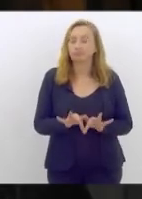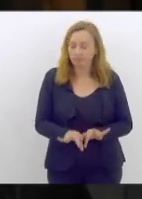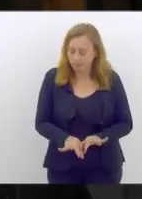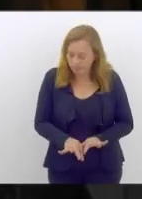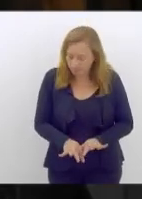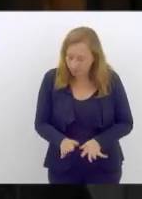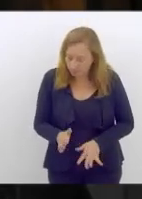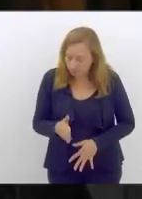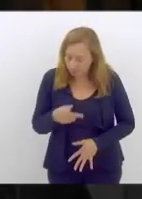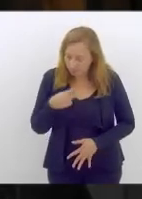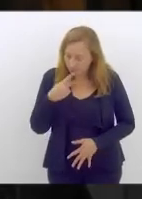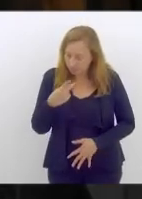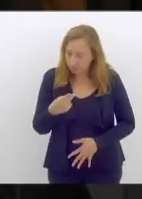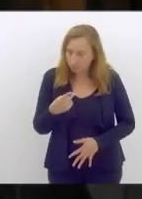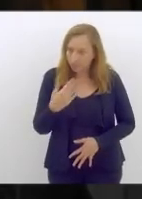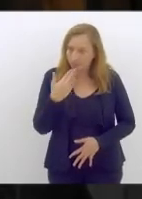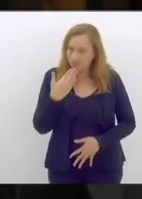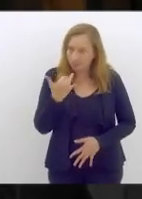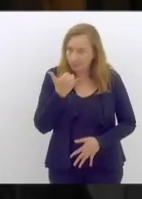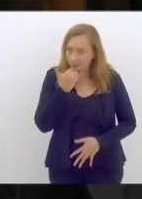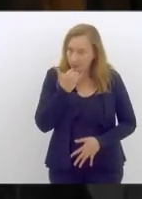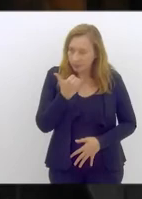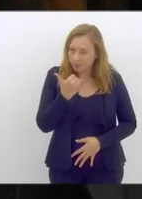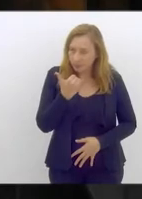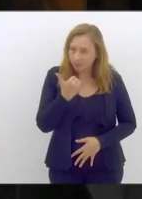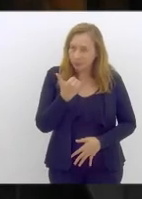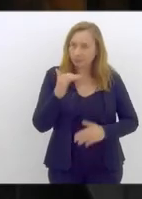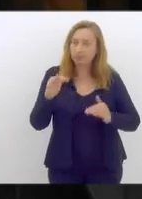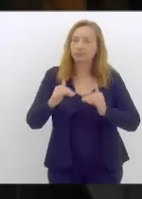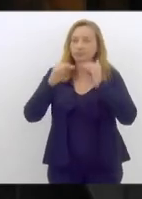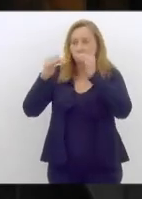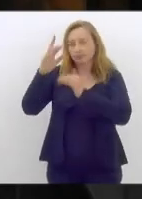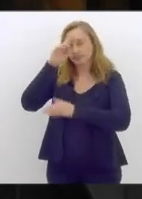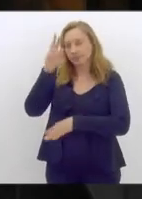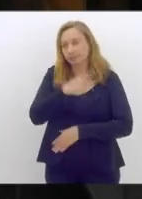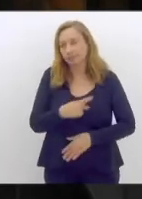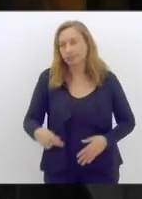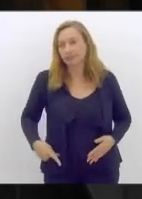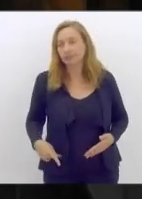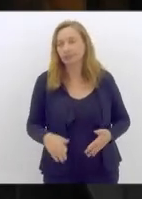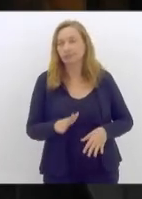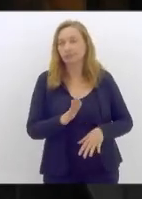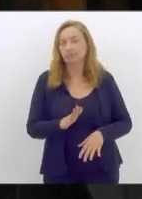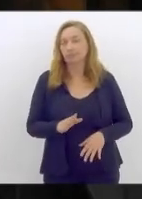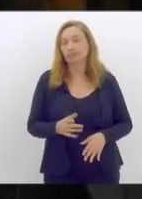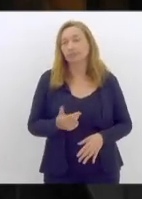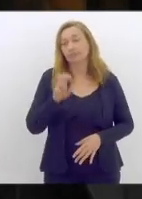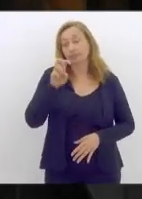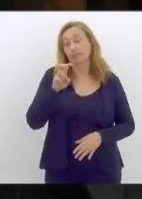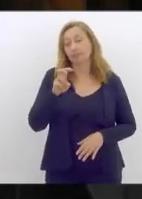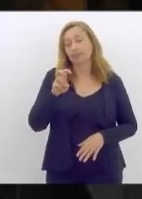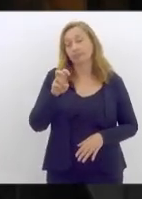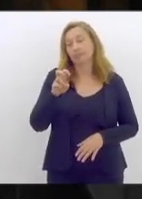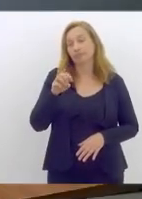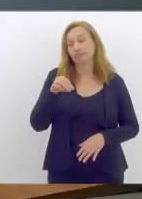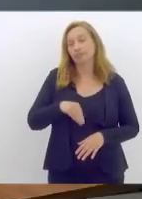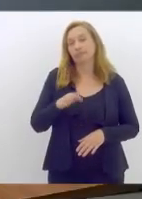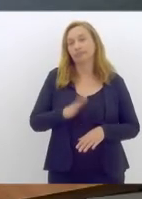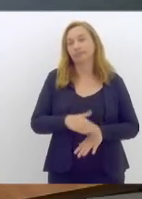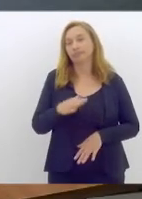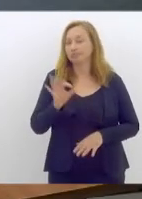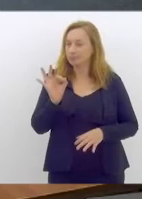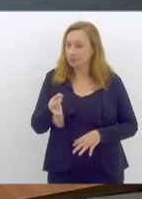a minha fala pedindo desculpas a vossa excelência por ter ultrapassado cinco minutos tudo certo